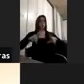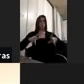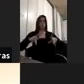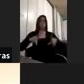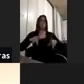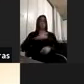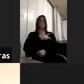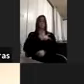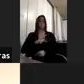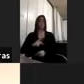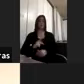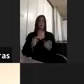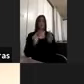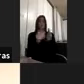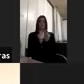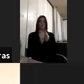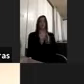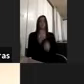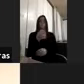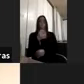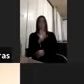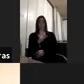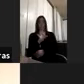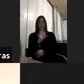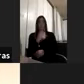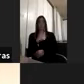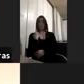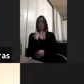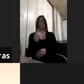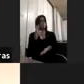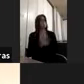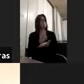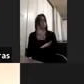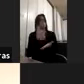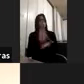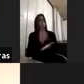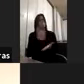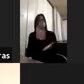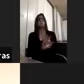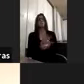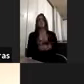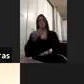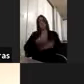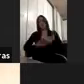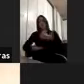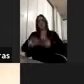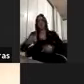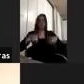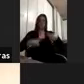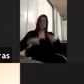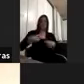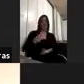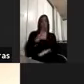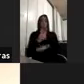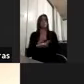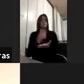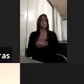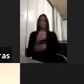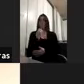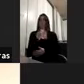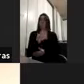nós tínhamos outros negociadores. E nós sempre conseguimos chegar a um entendimento. sempre o sindicato, aí,